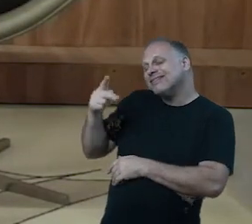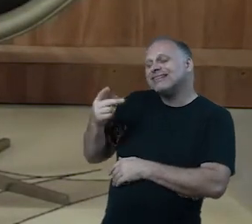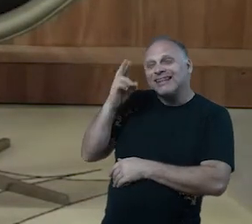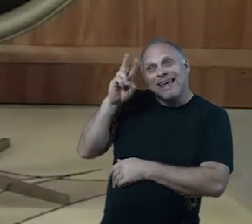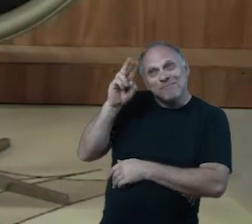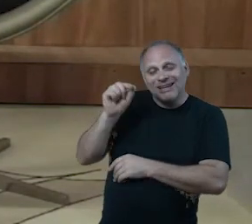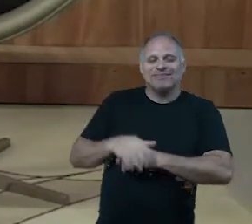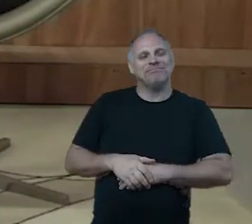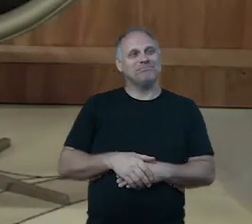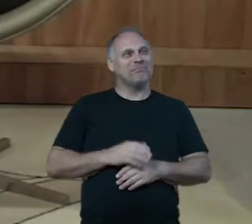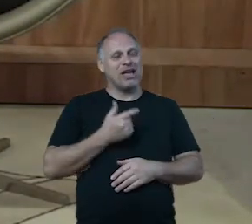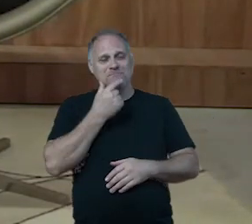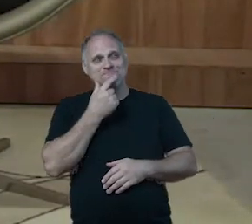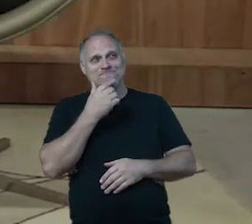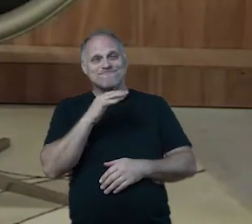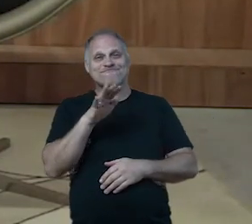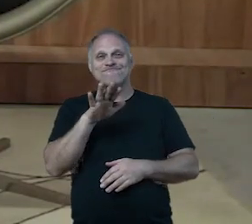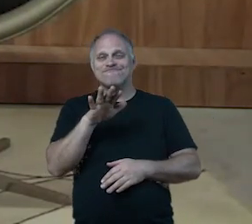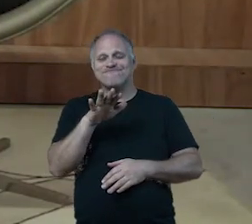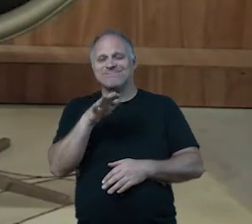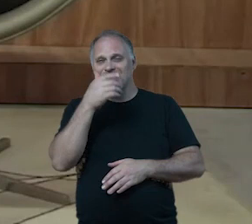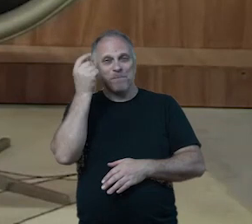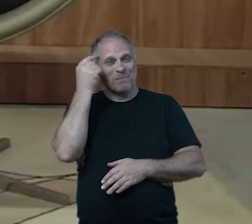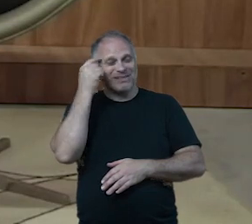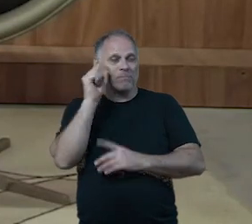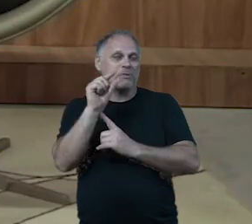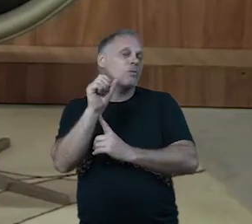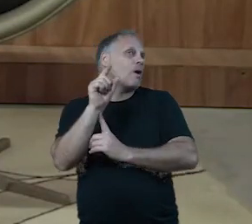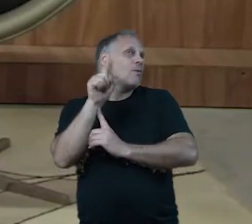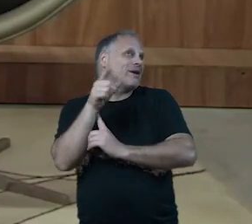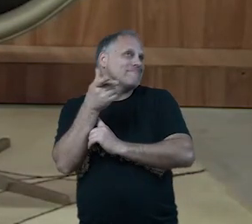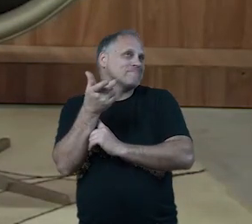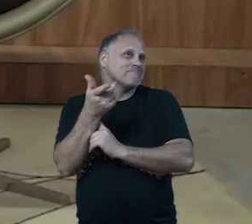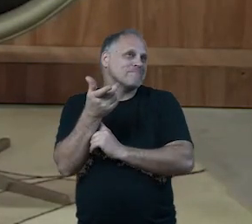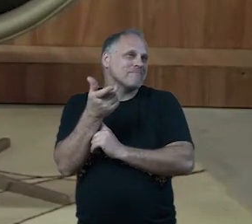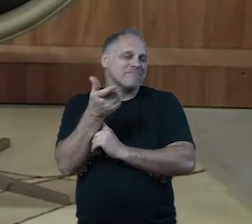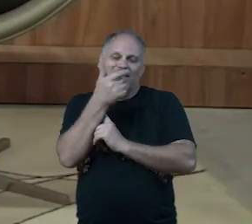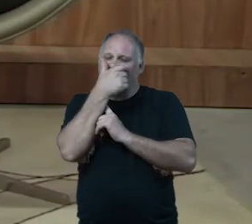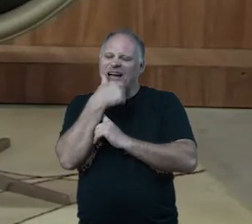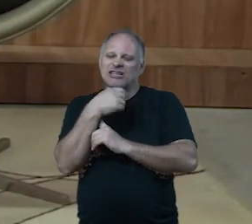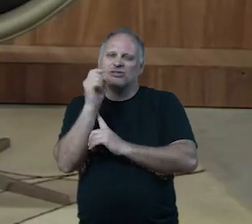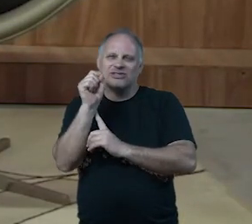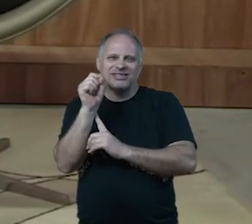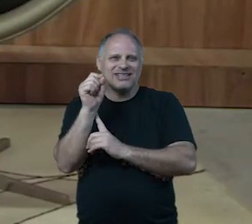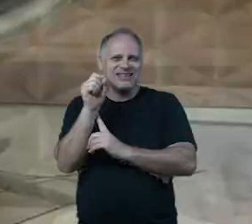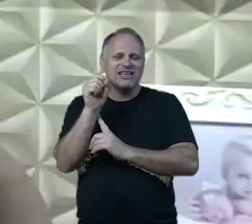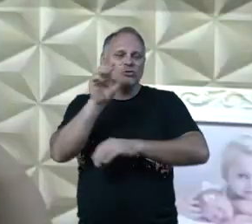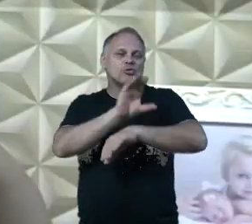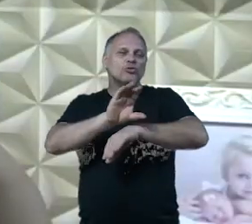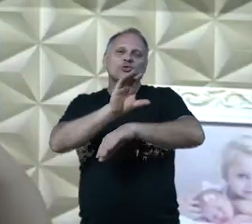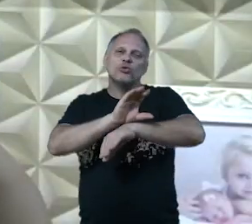vocês. Nossa! Foi da... Deixa eu pensar. Eu acho que foram